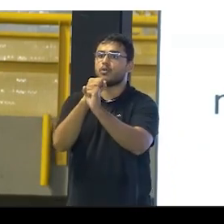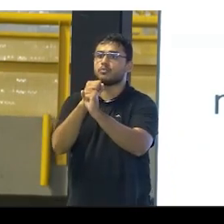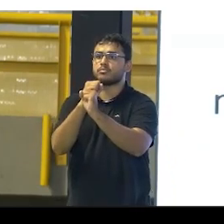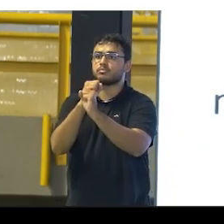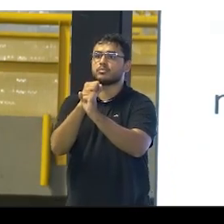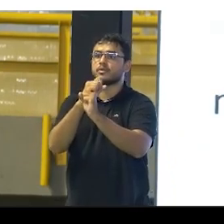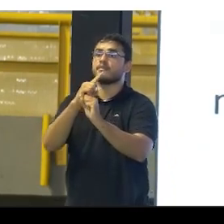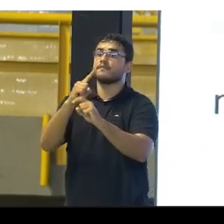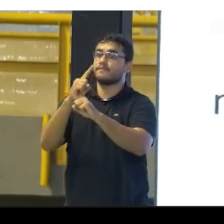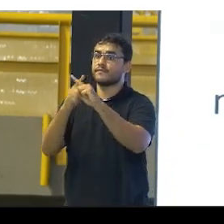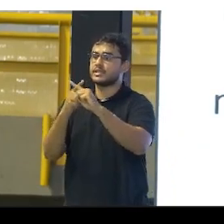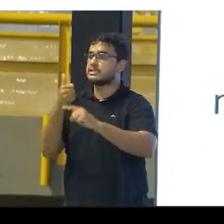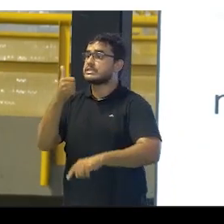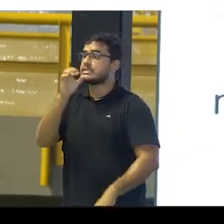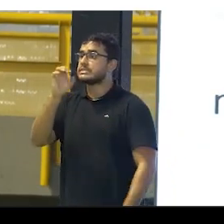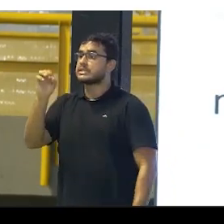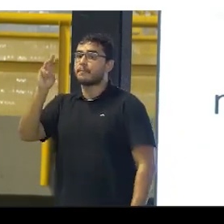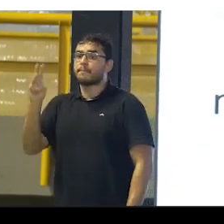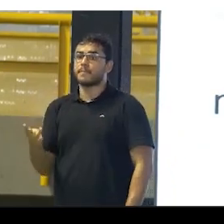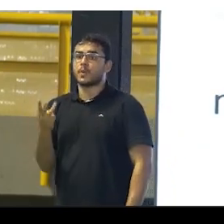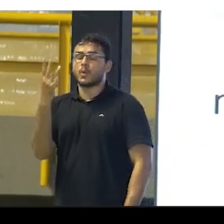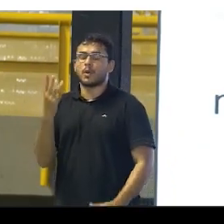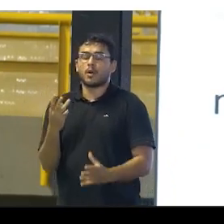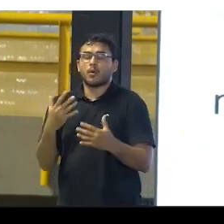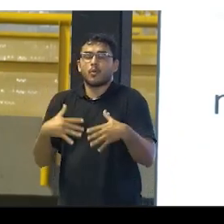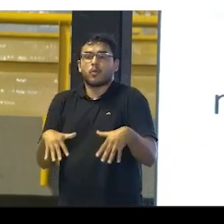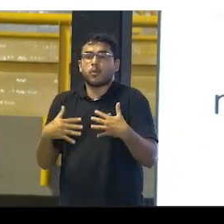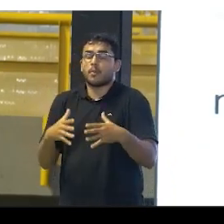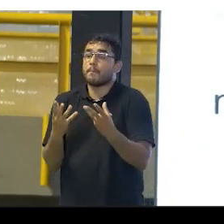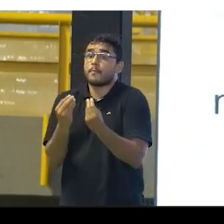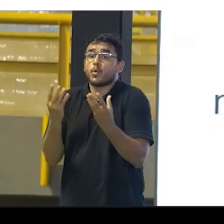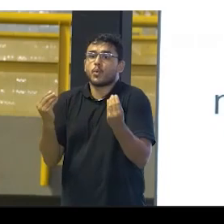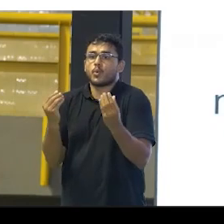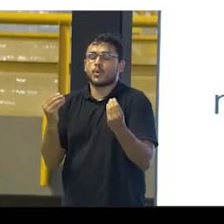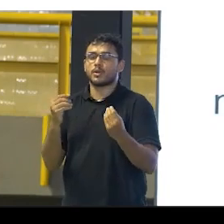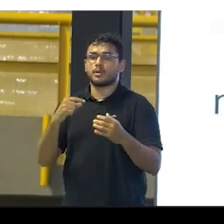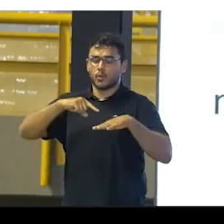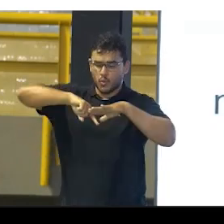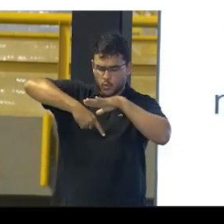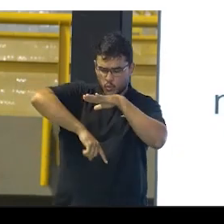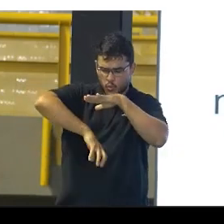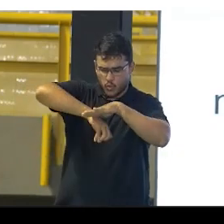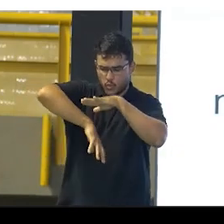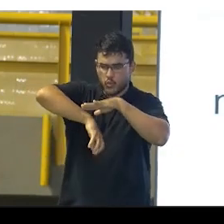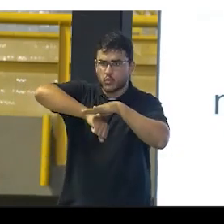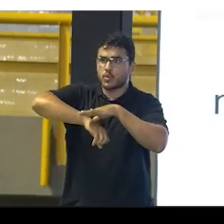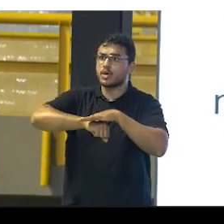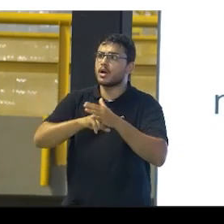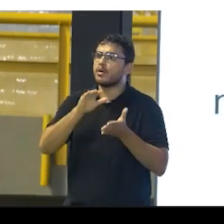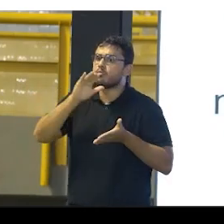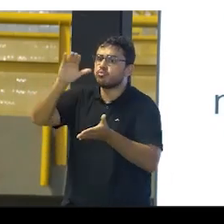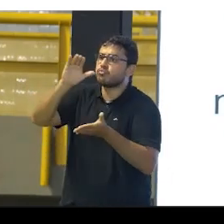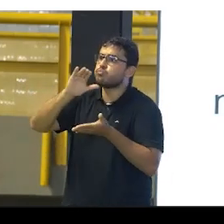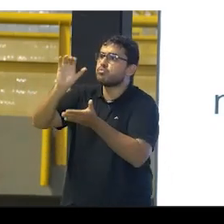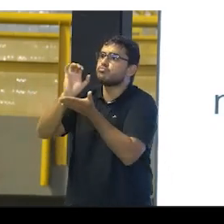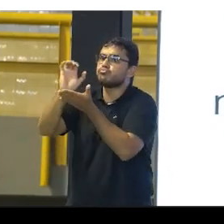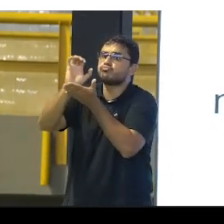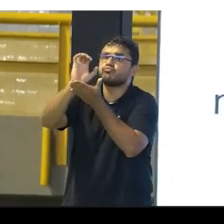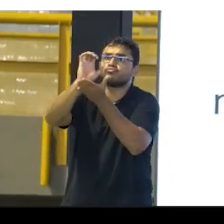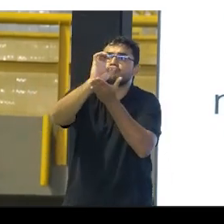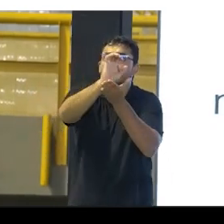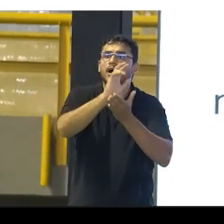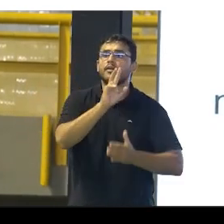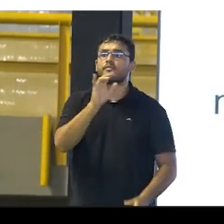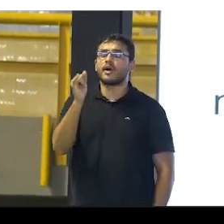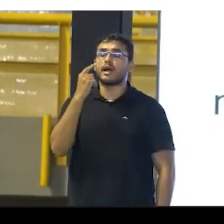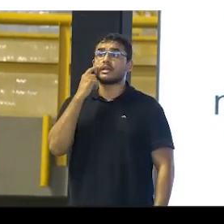gente foi norteada por aquela lei da oferta e da procura. Se você tem muita carne no frigorífico, se tem uma grande produção bovina, tendência que o